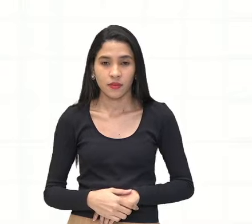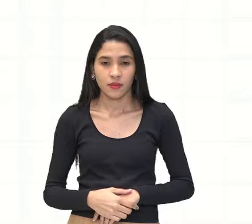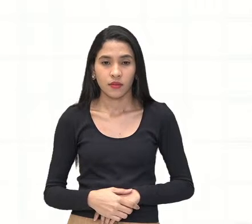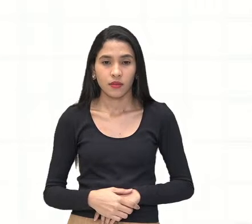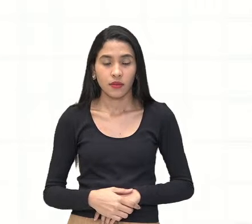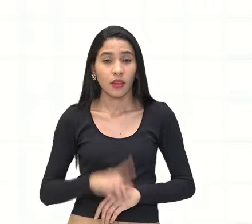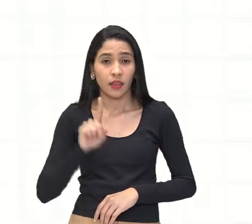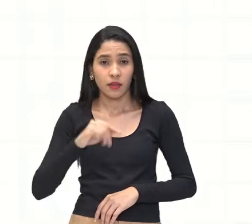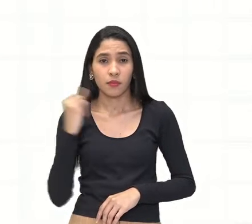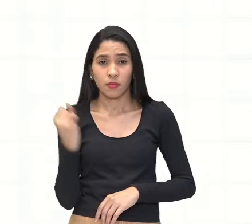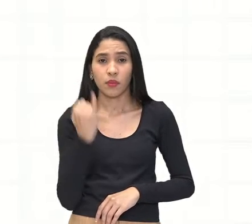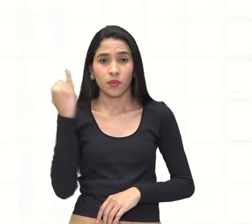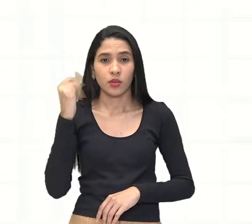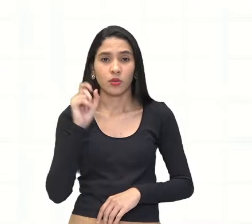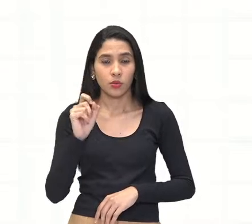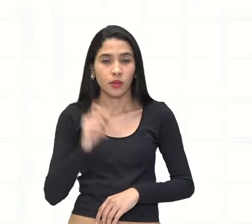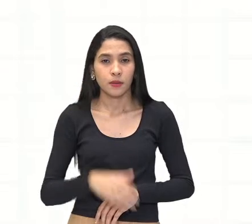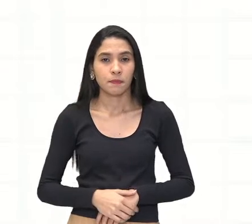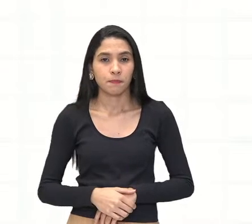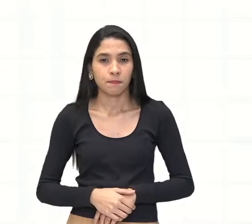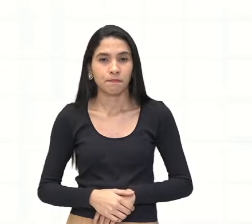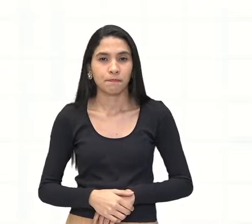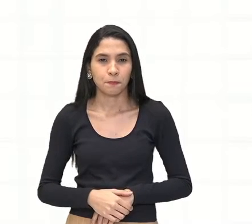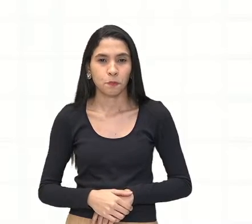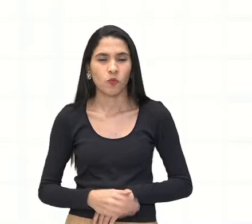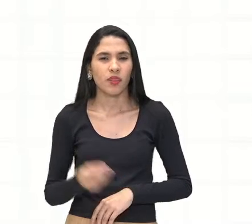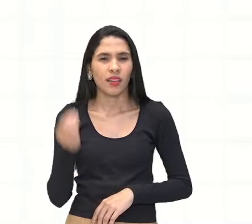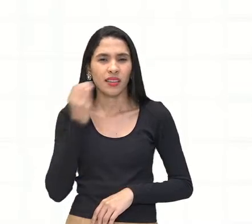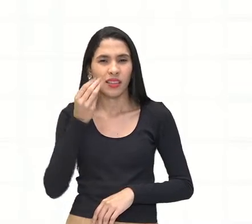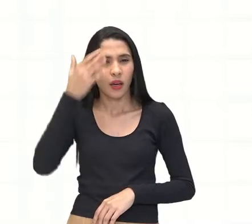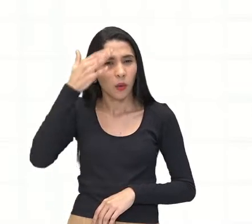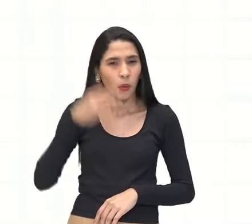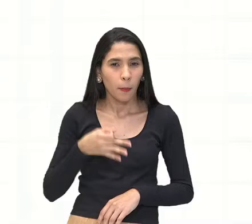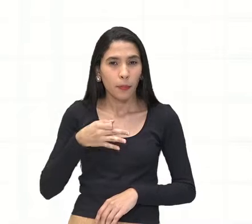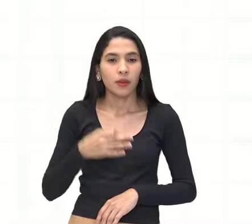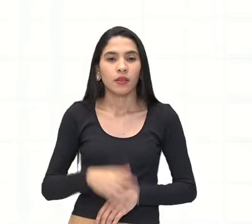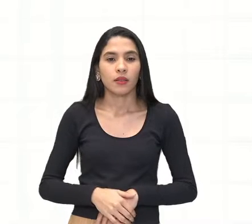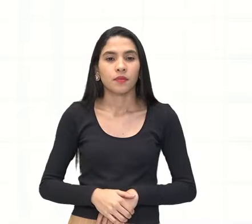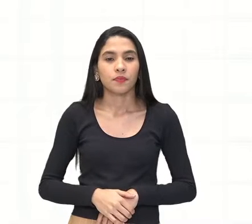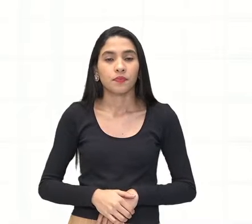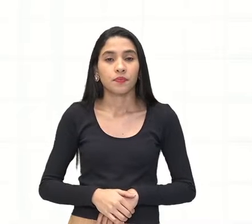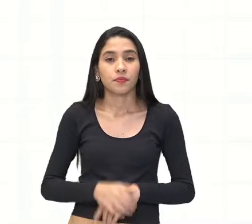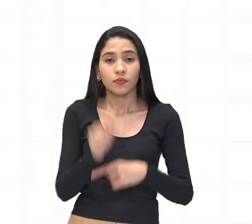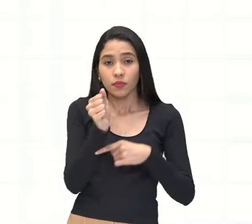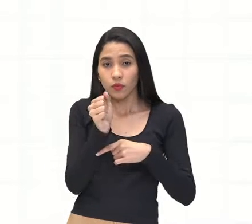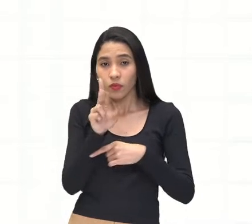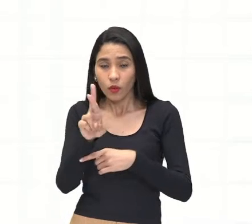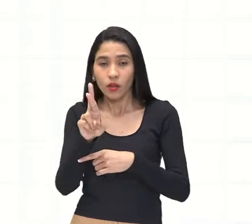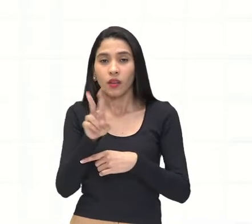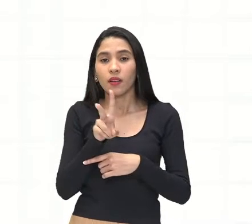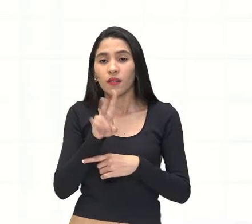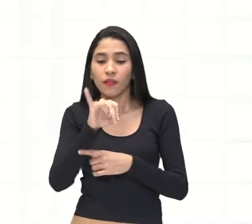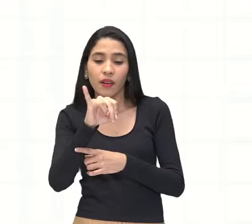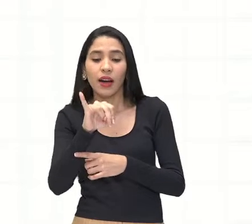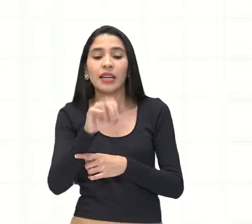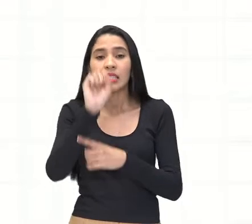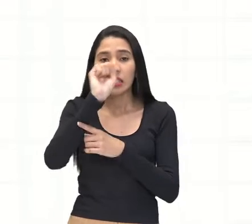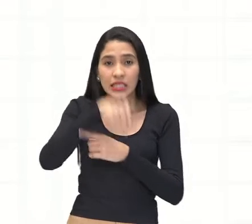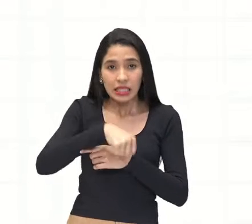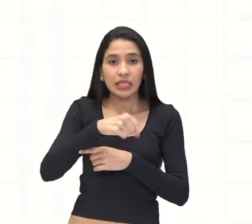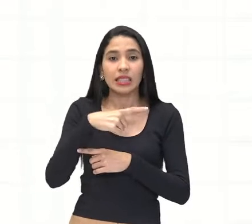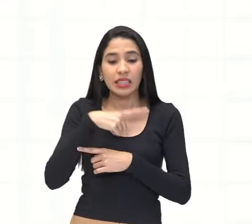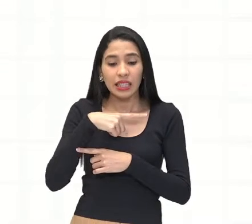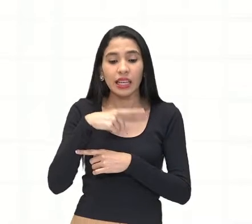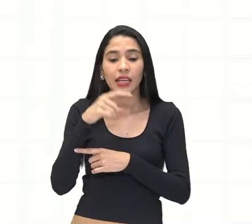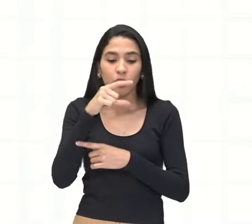é importante a gente tentar compreender isso, que o ar ele vai ocupar